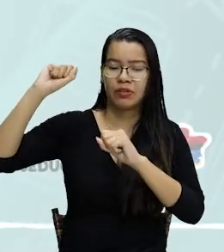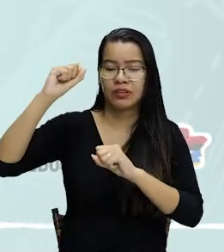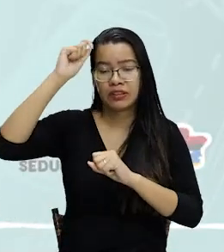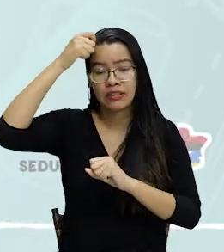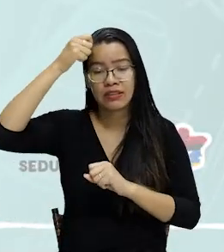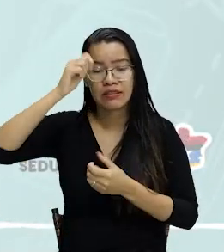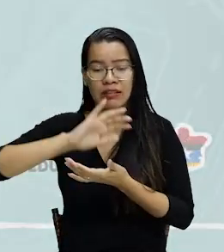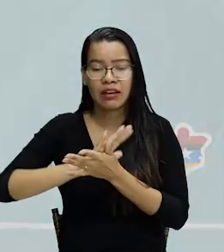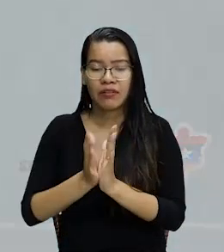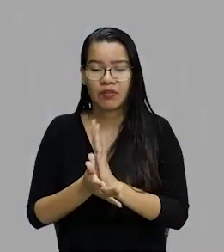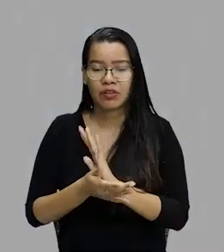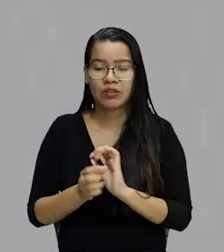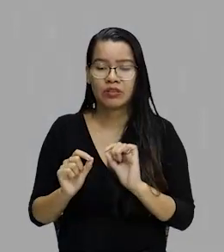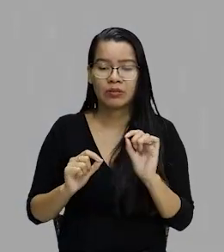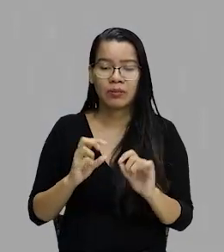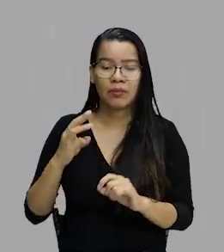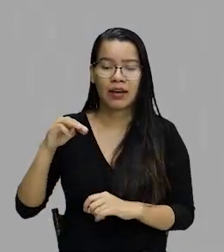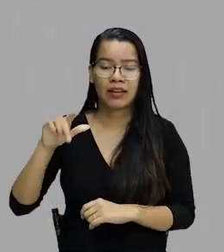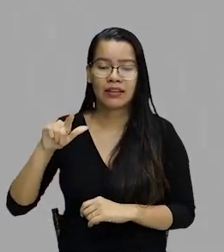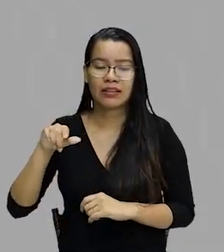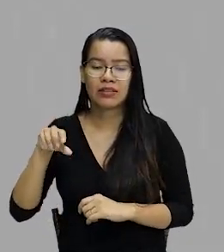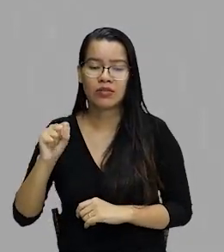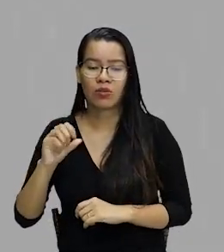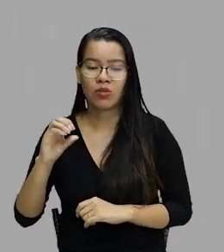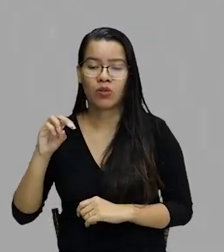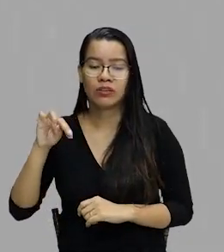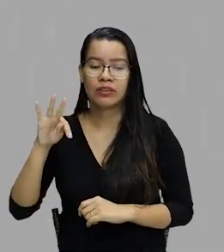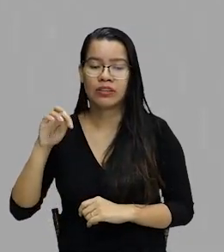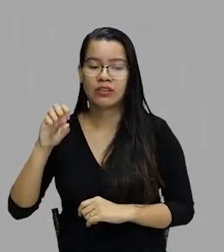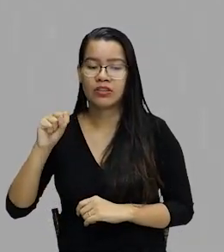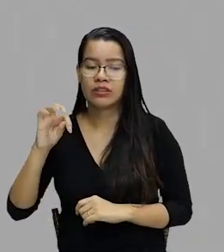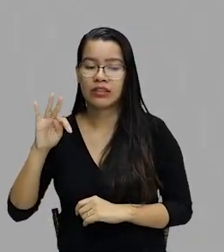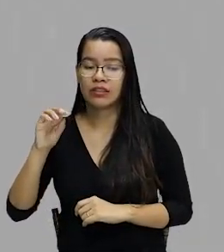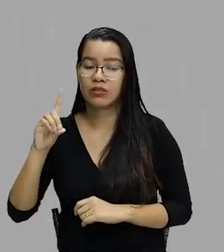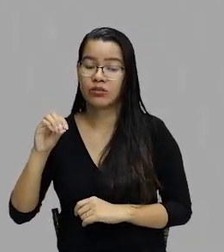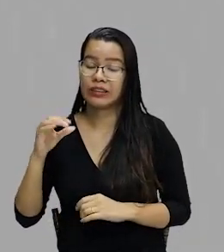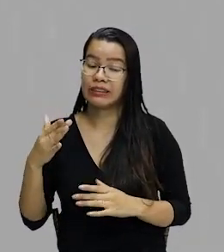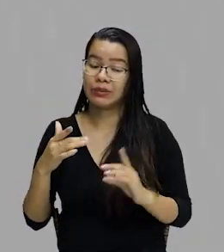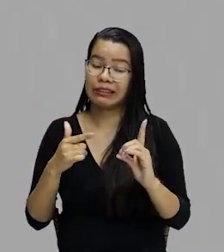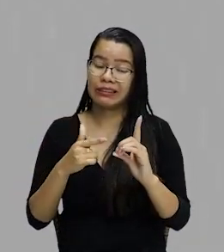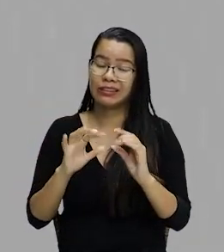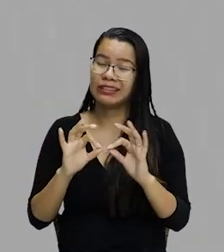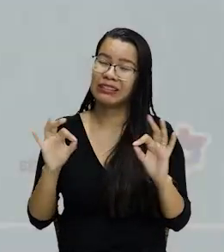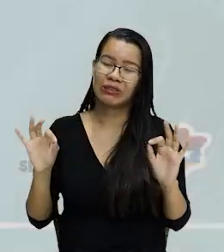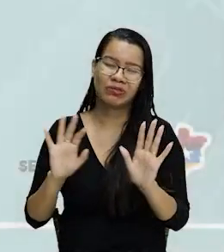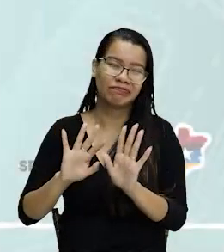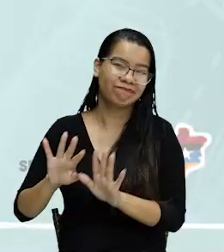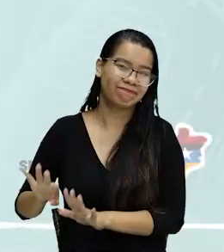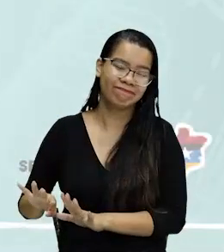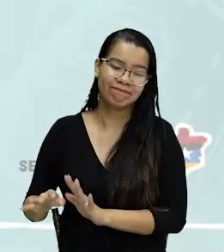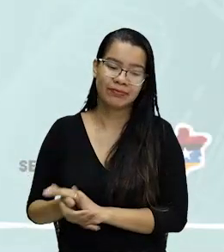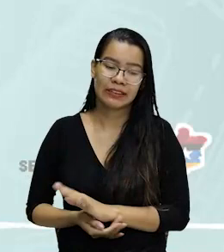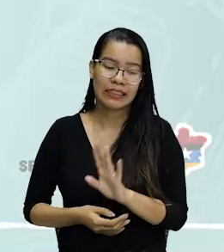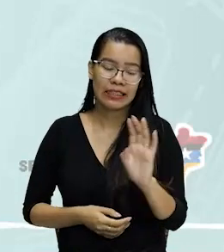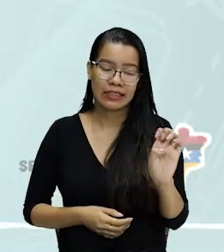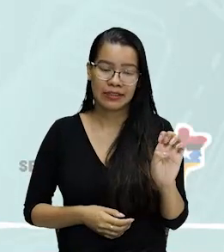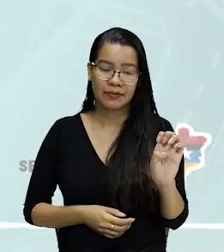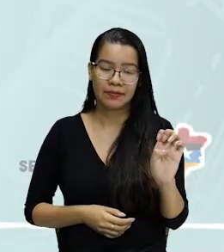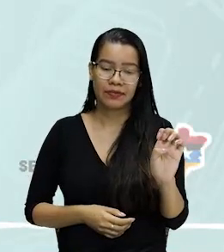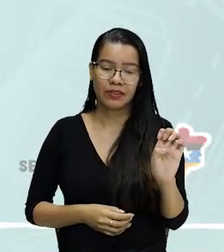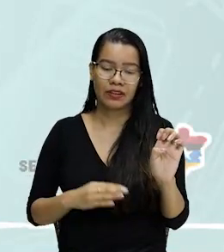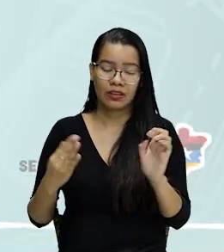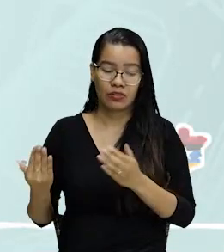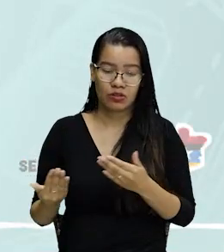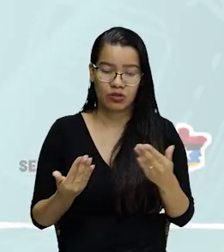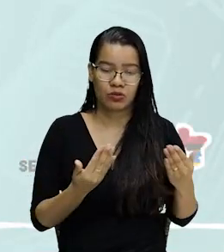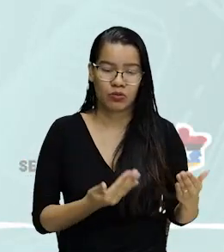não vai entrar muito nessa história aqui, tá? Então a letra D fica um pouco distante. Letra E, foi alimentado pelo